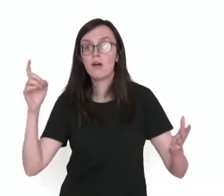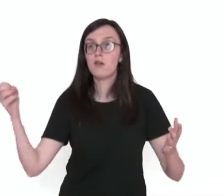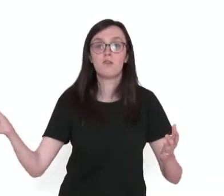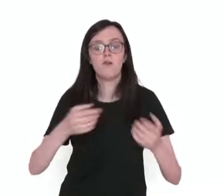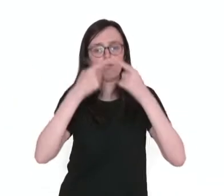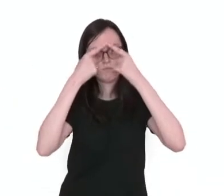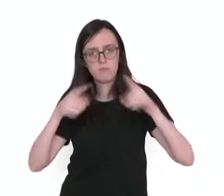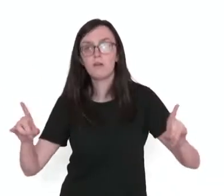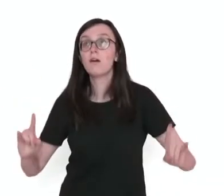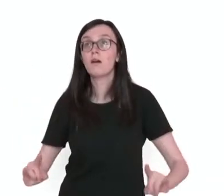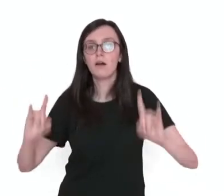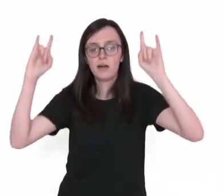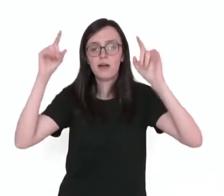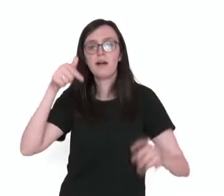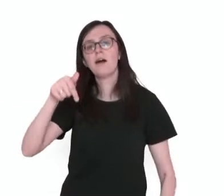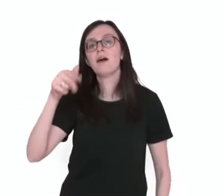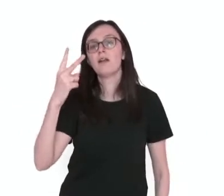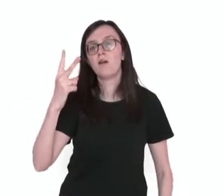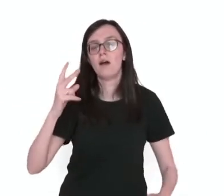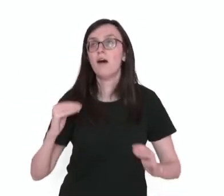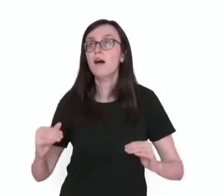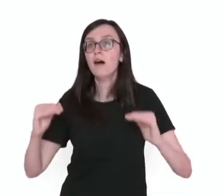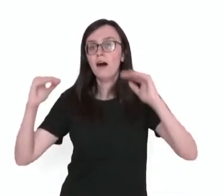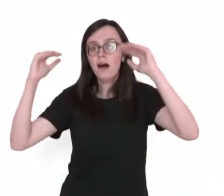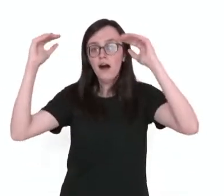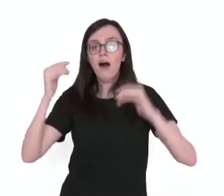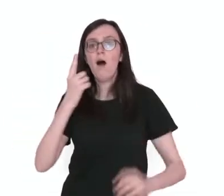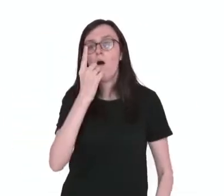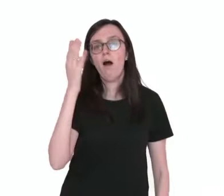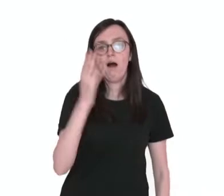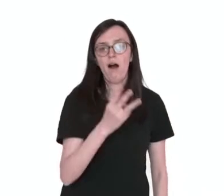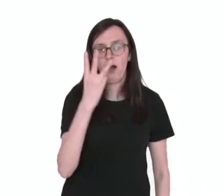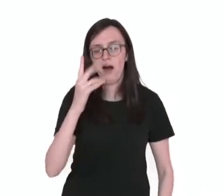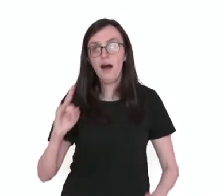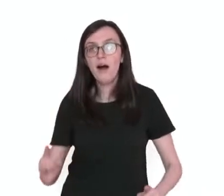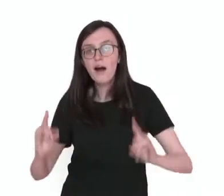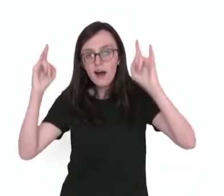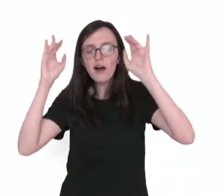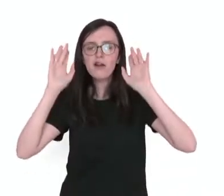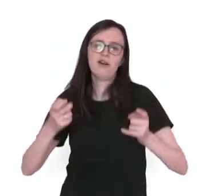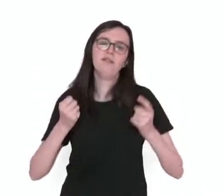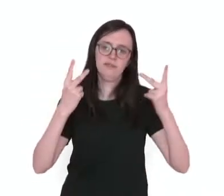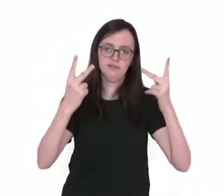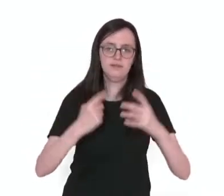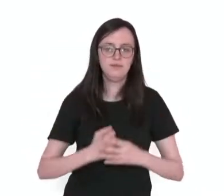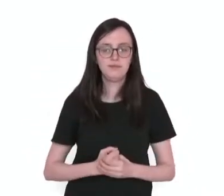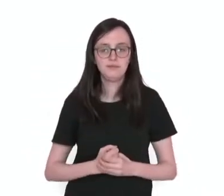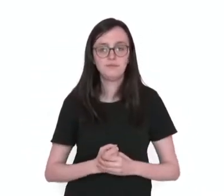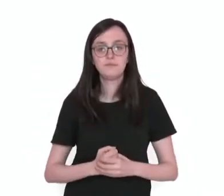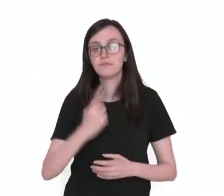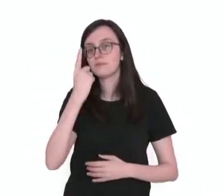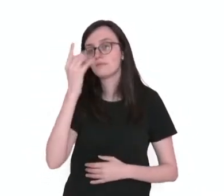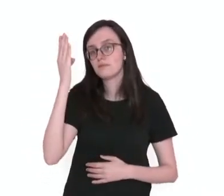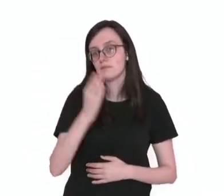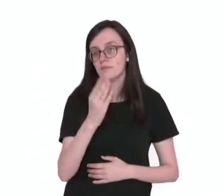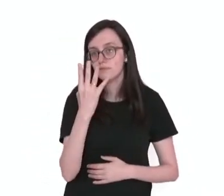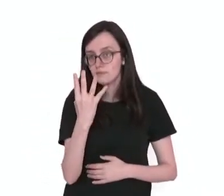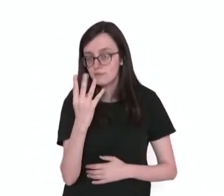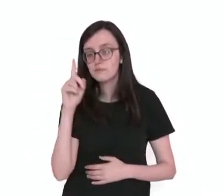de 72 apartamentos, 1/3 desses apartamentos foram vendidos e 1/4